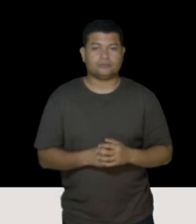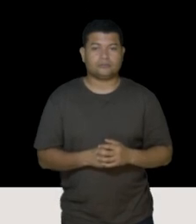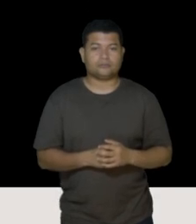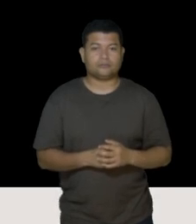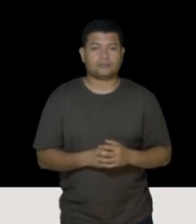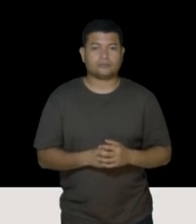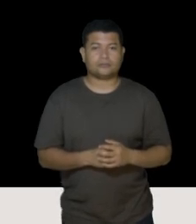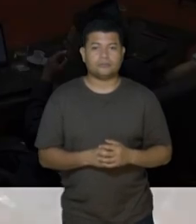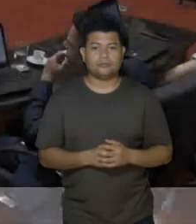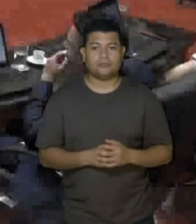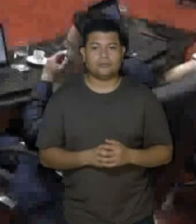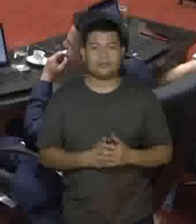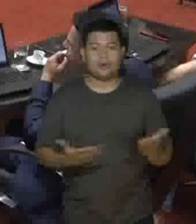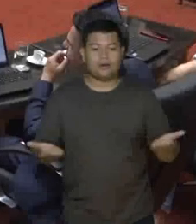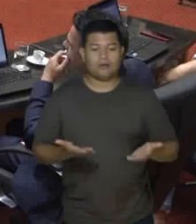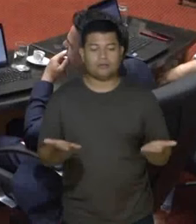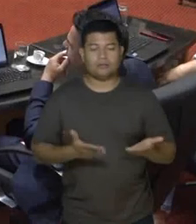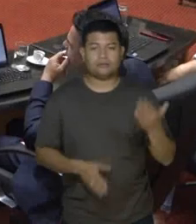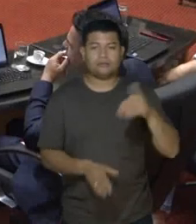Votação,